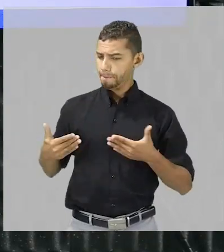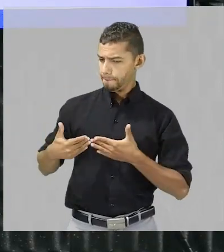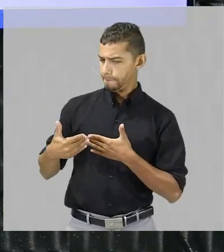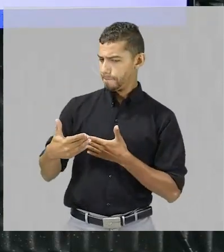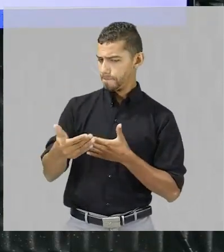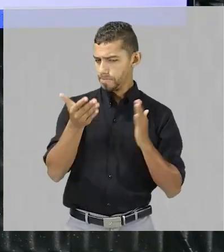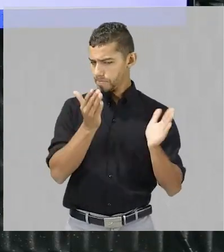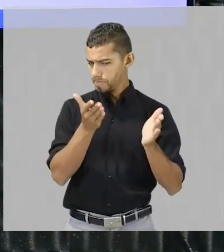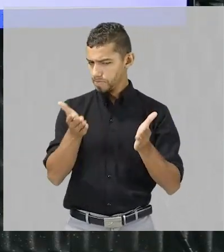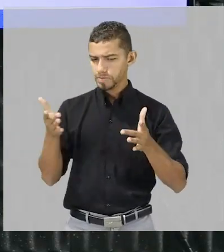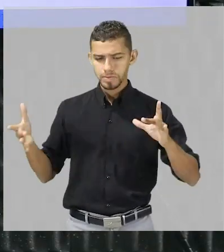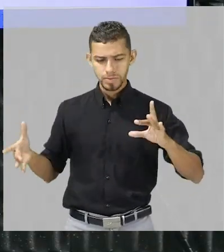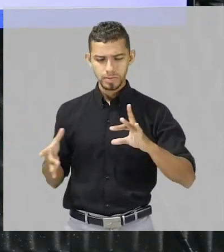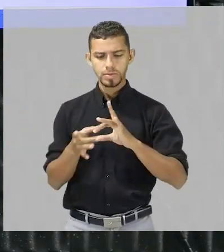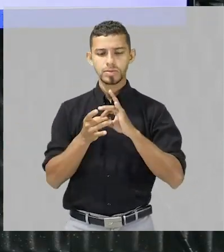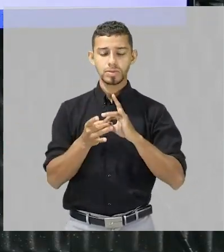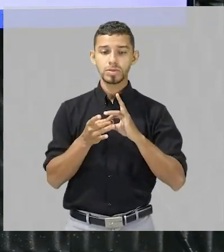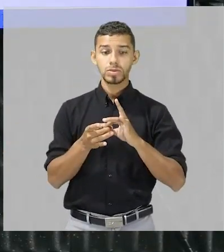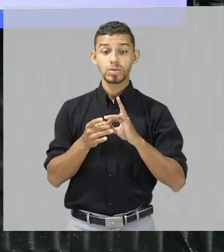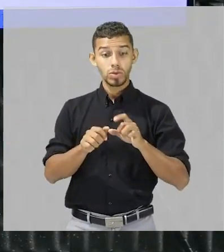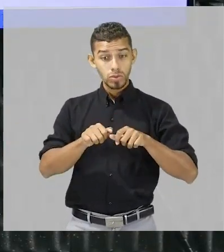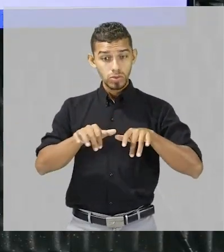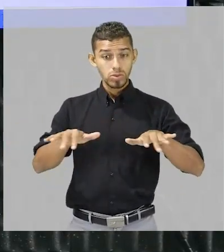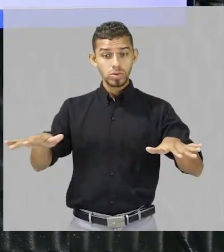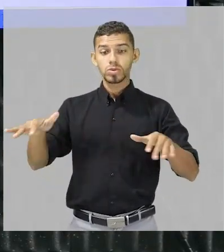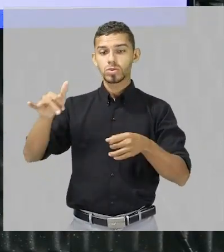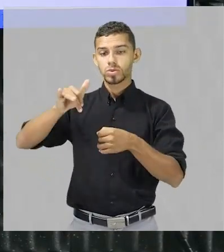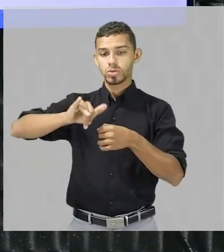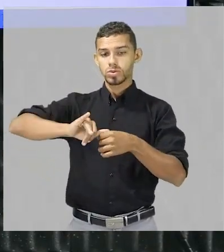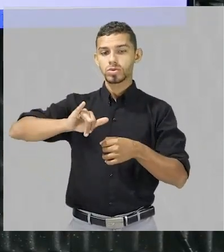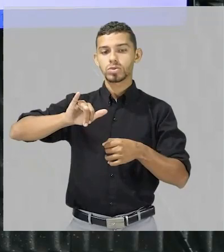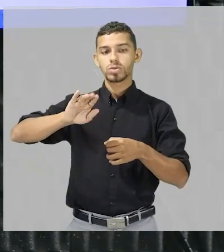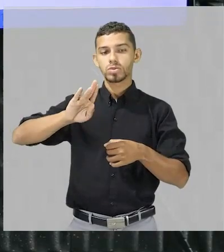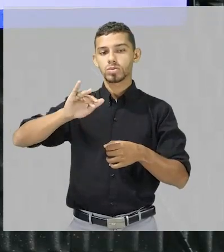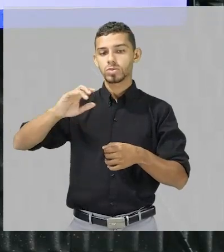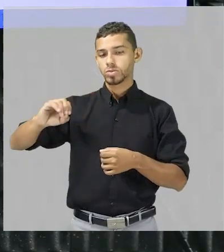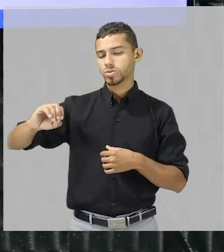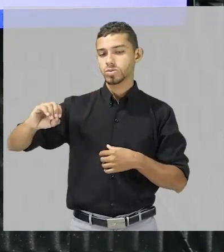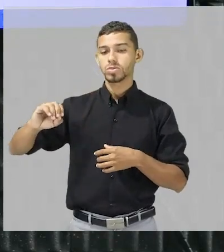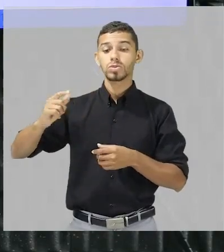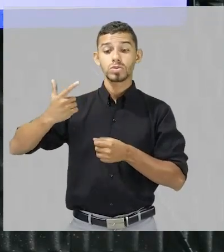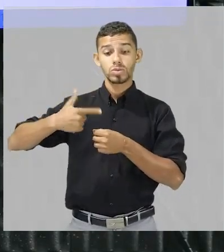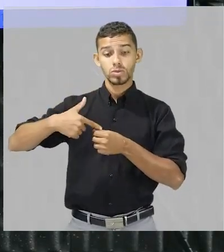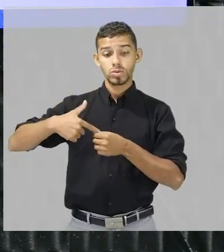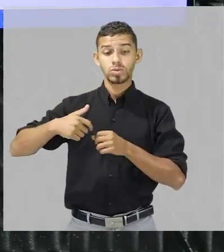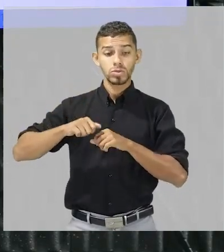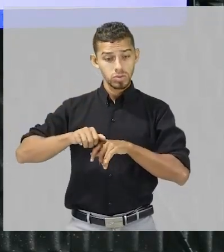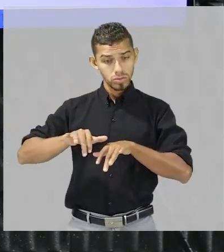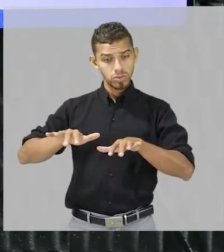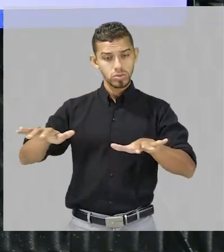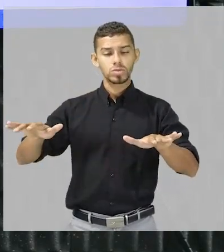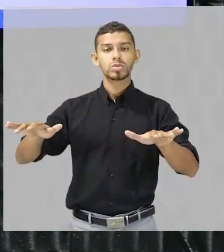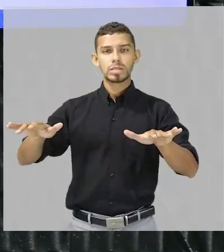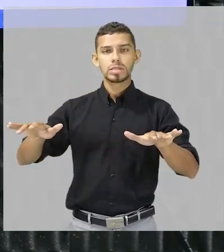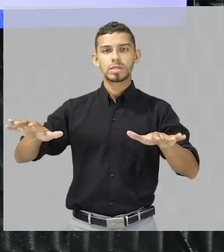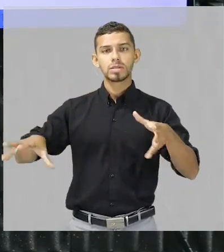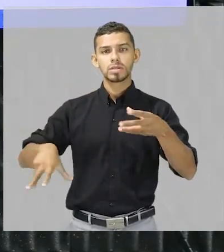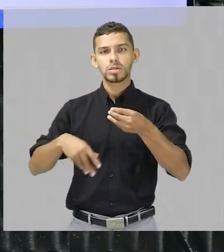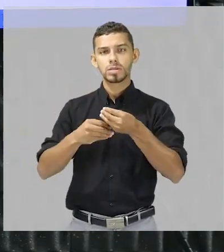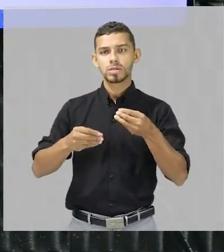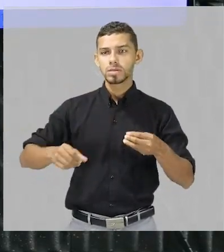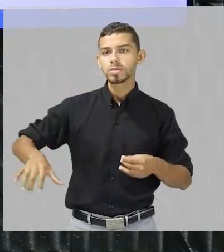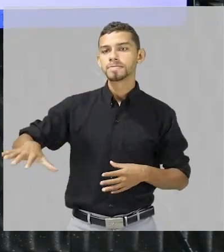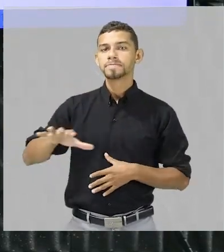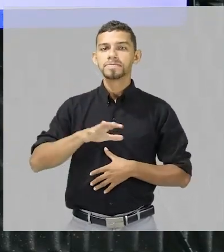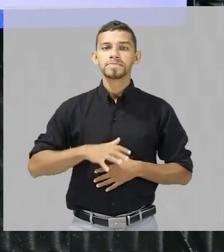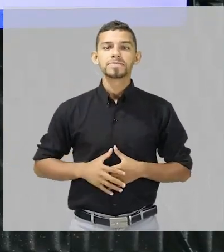né, é um processo que está gerando um biocombustível. Então, isso nós vamos ter benefícios para o meio